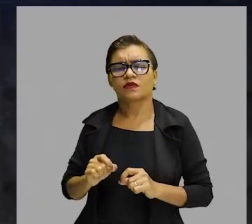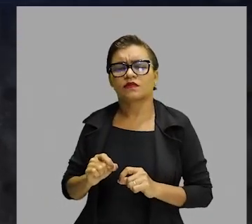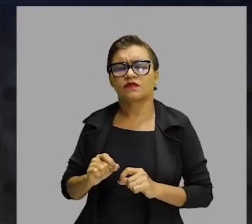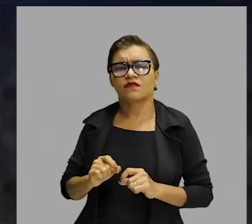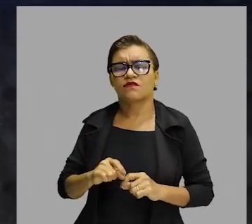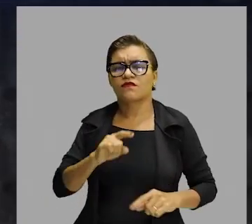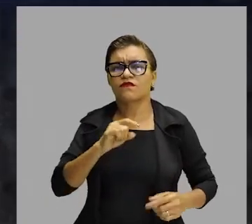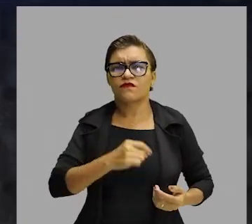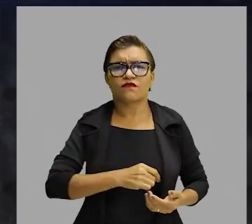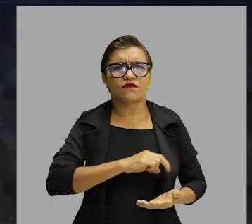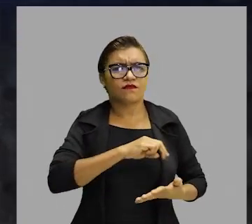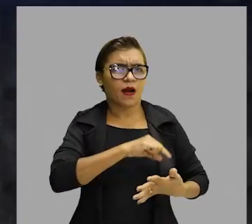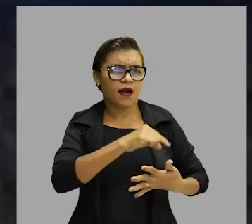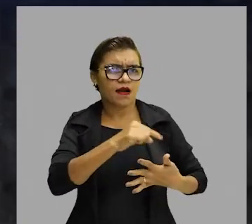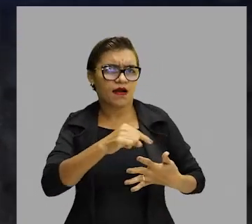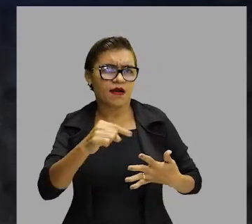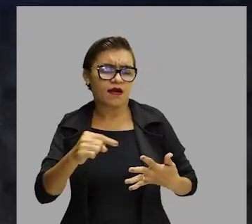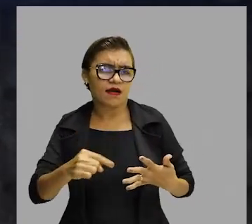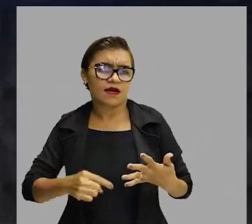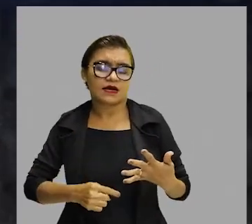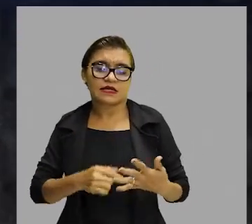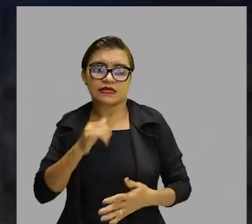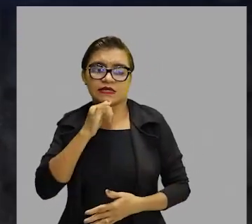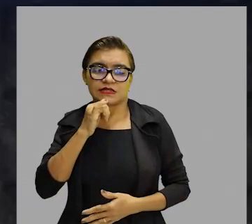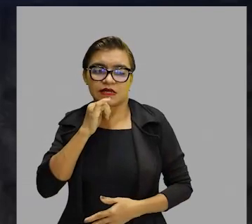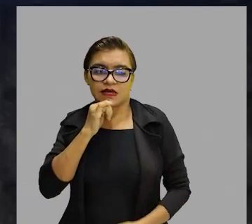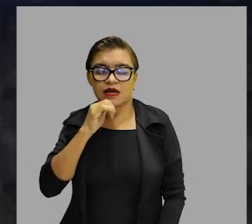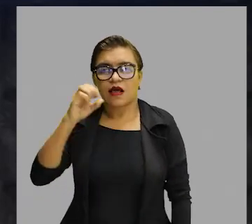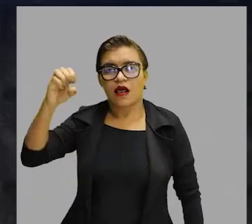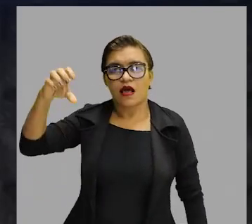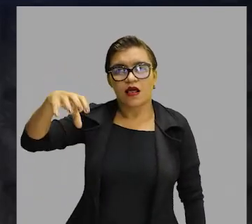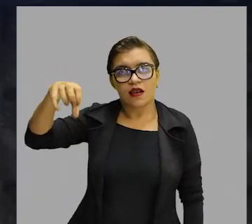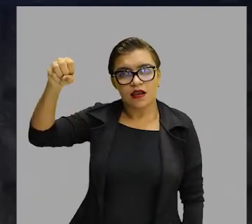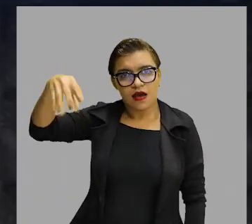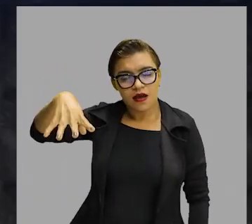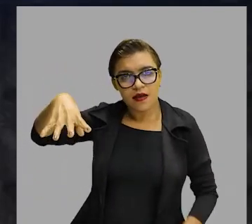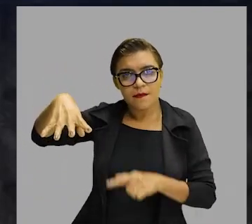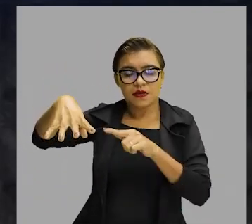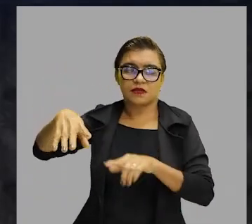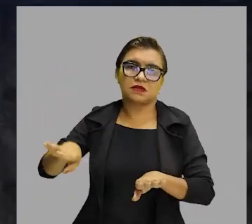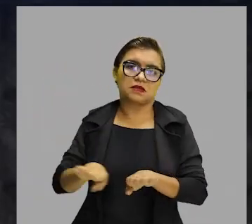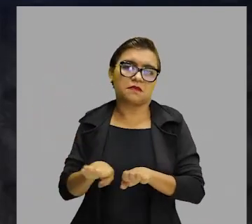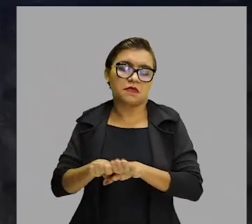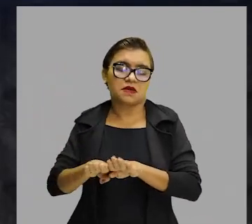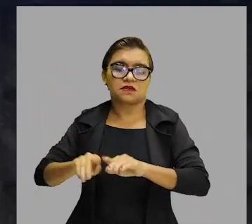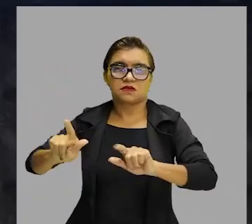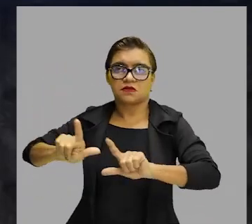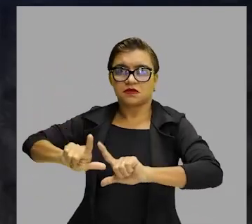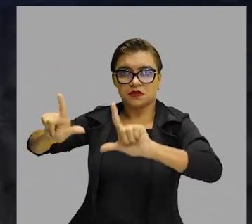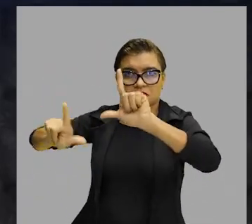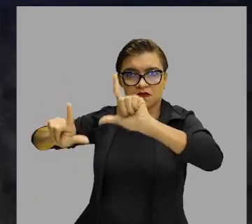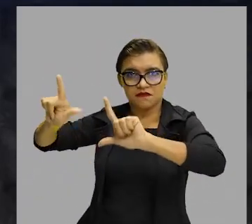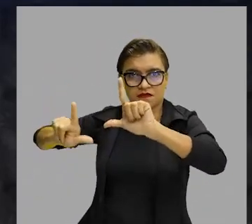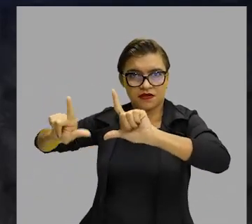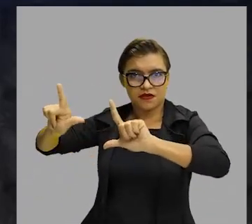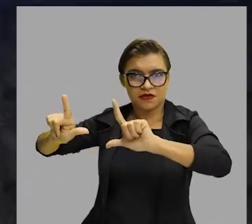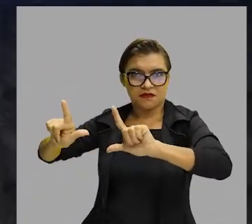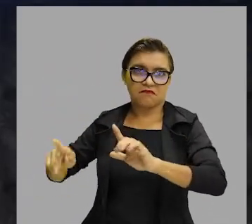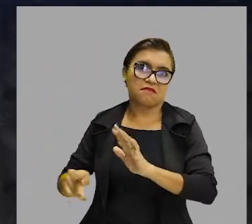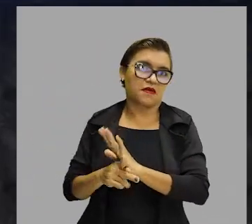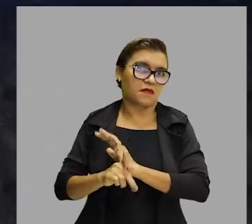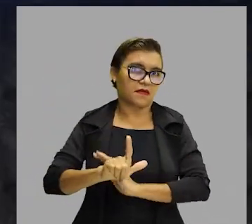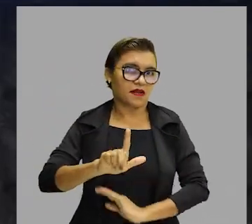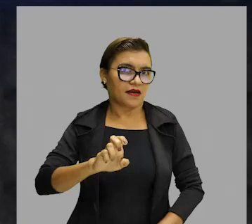dispositivos que utilizam LED, as lâmpadas de LED, a TV de LED, tá ok? Então, o LED ele está na seção